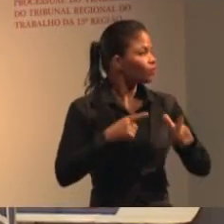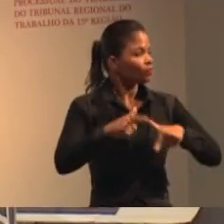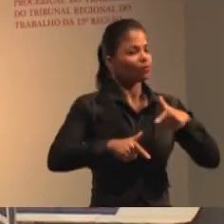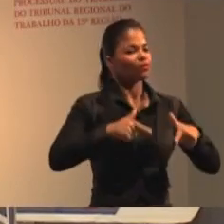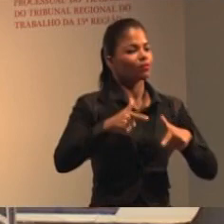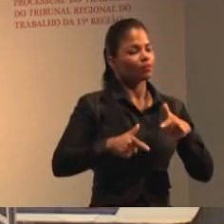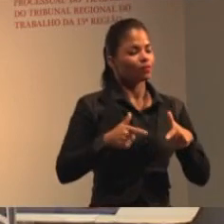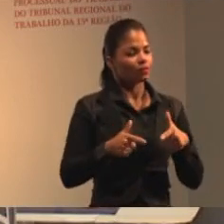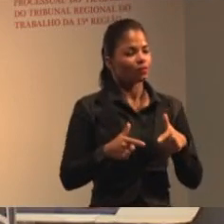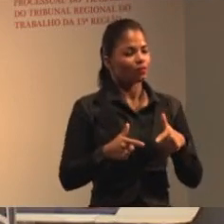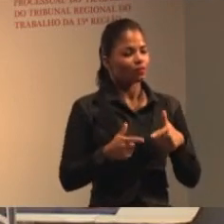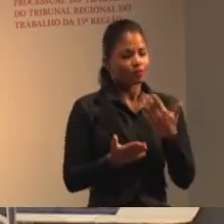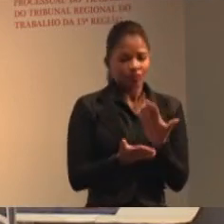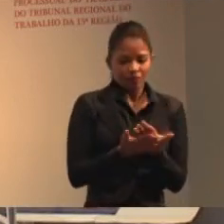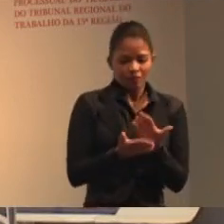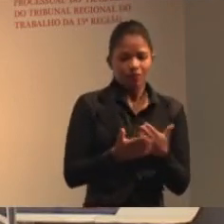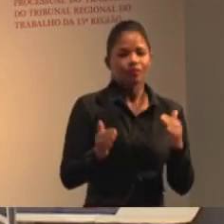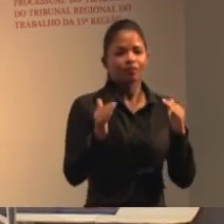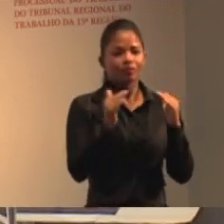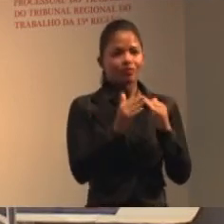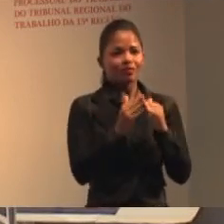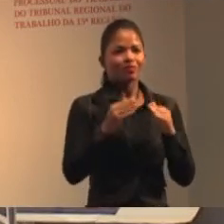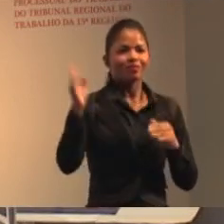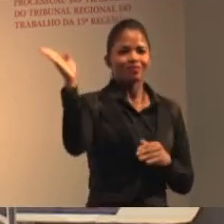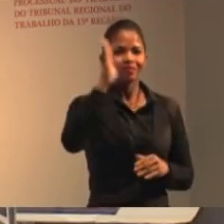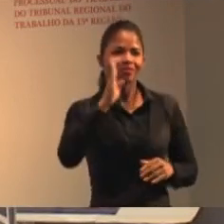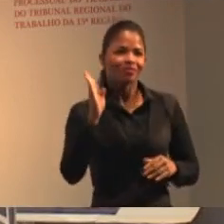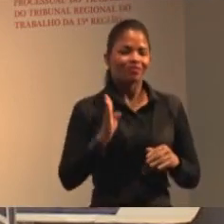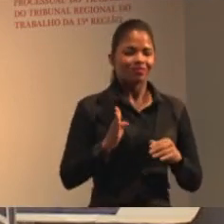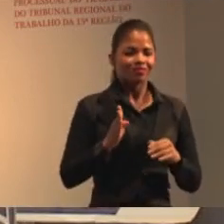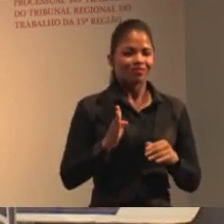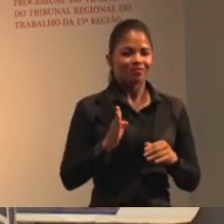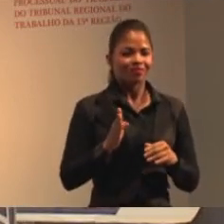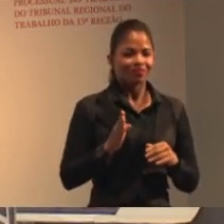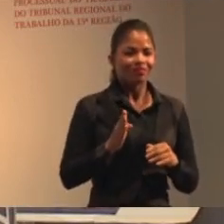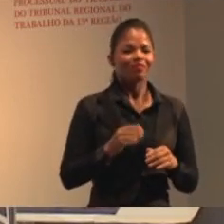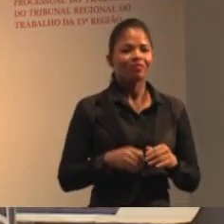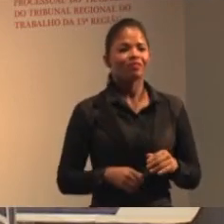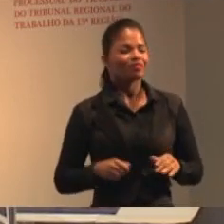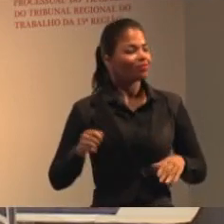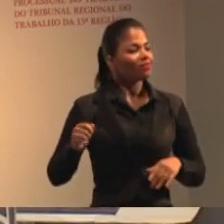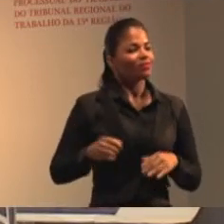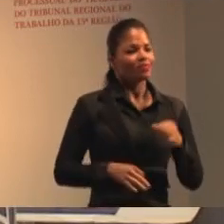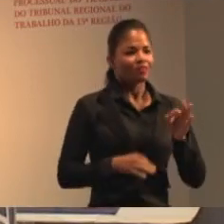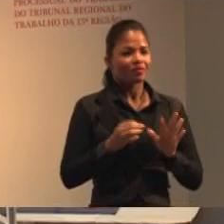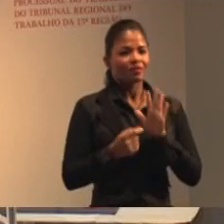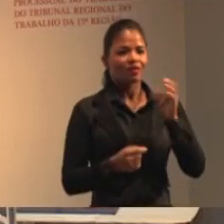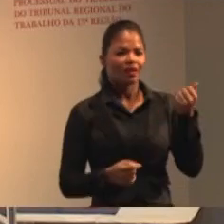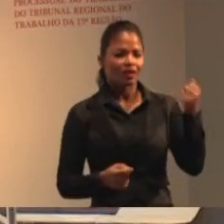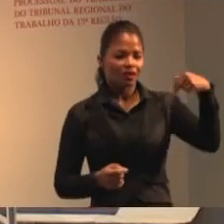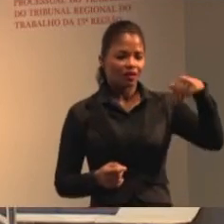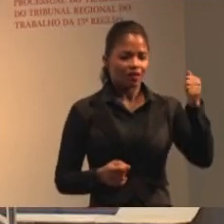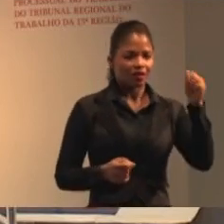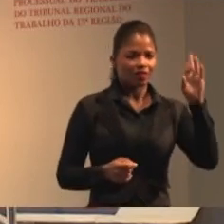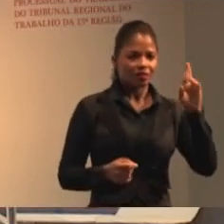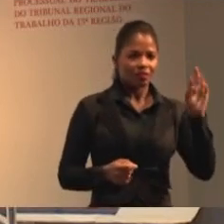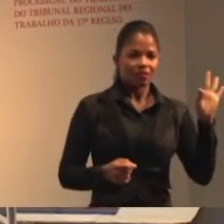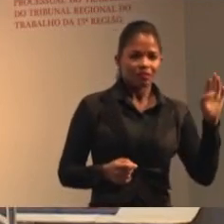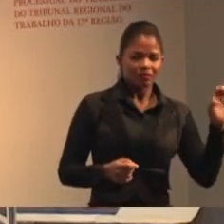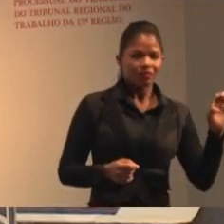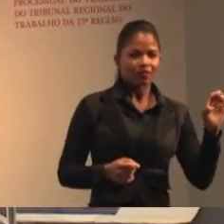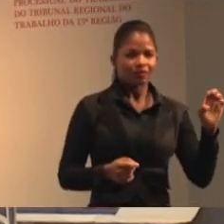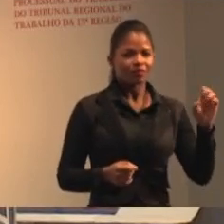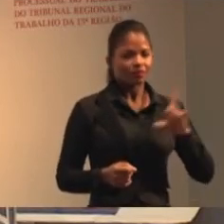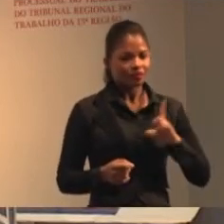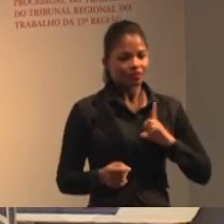trabalho? A Escola Nacional de Formação e Aperfeiçoamento de Magistrados, a ENAMAT, existente junto